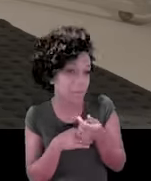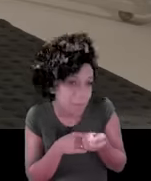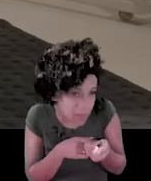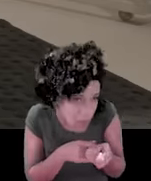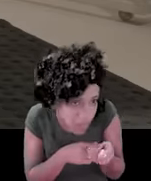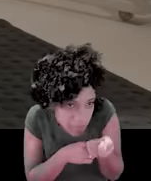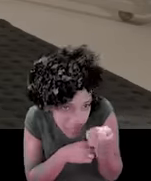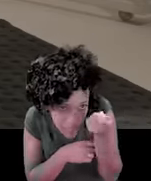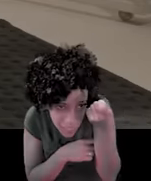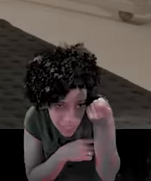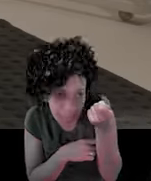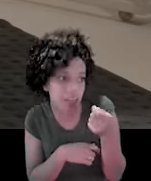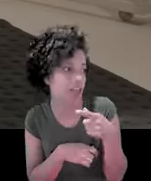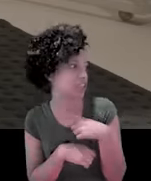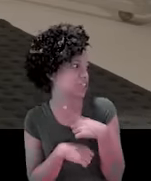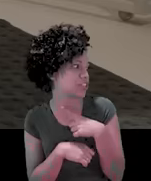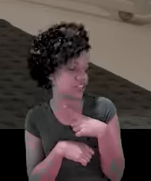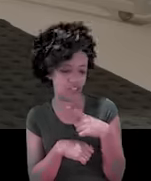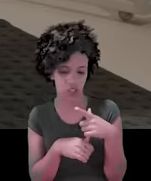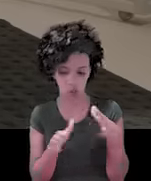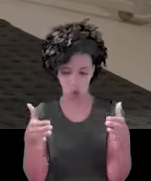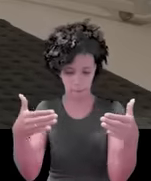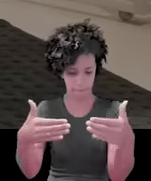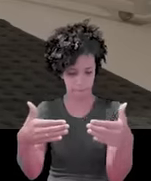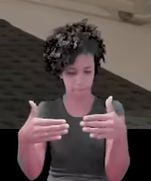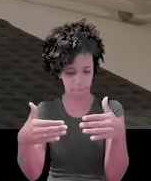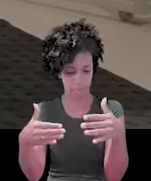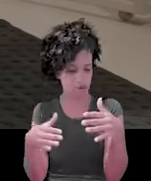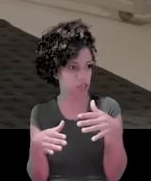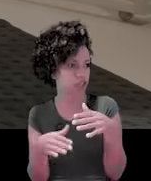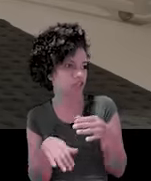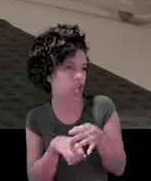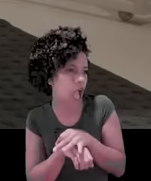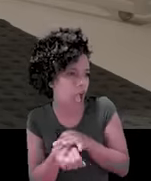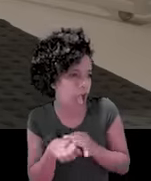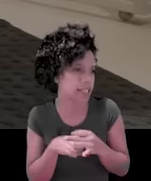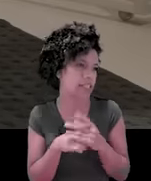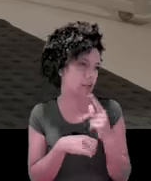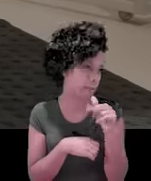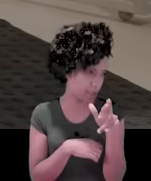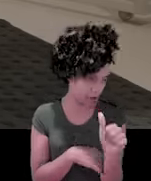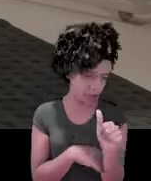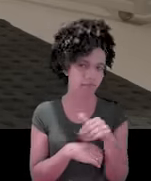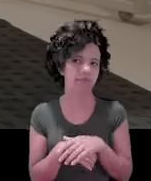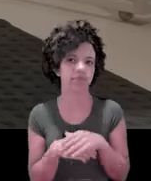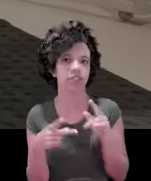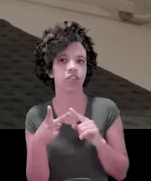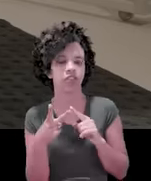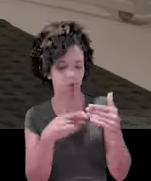levantei do Chão paneiro Grande cheio de ouriço de castanha-do-pará eu